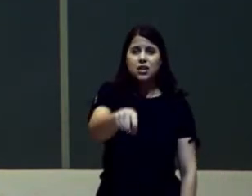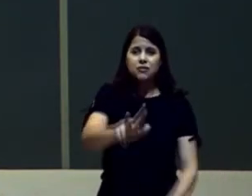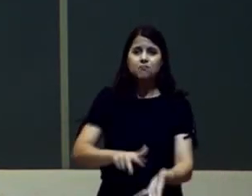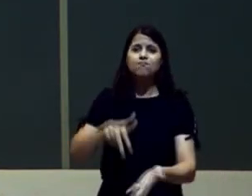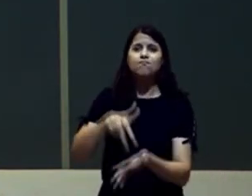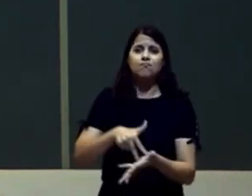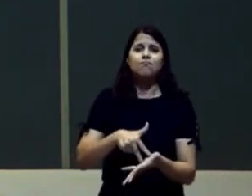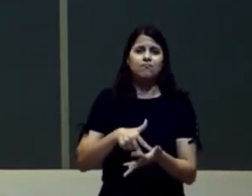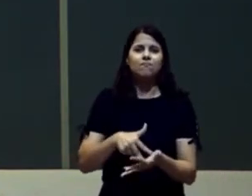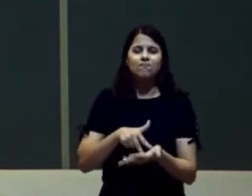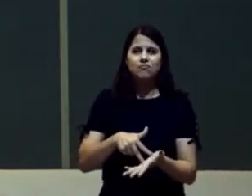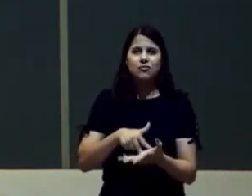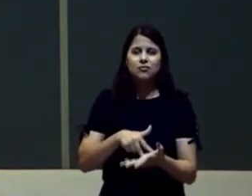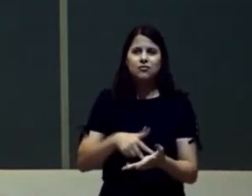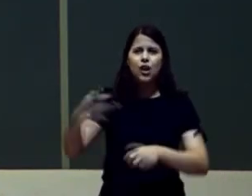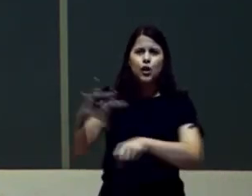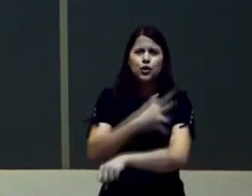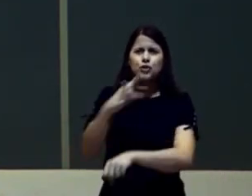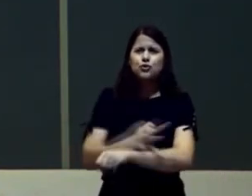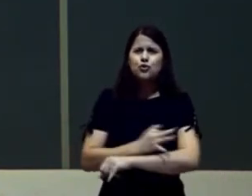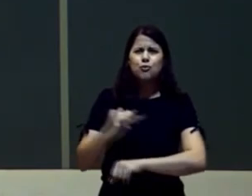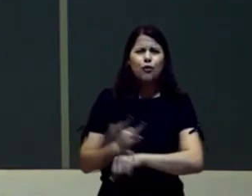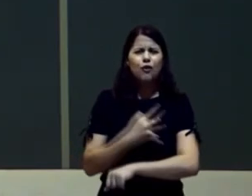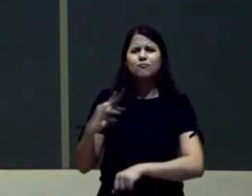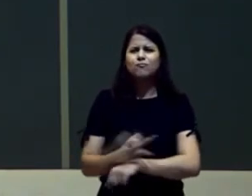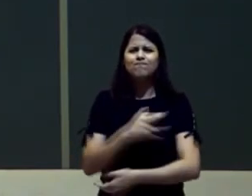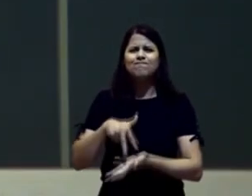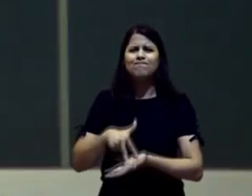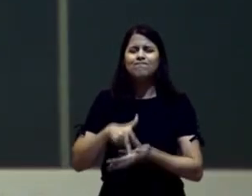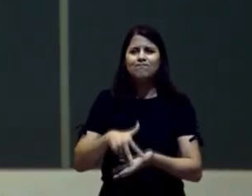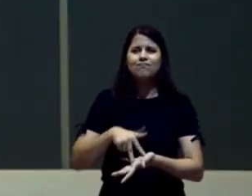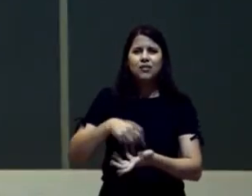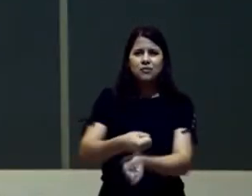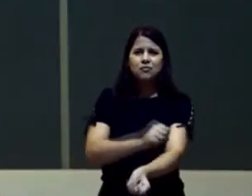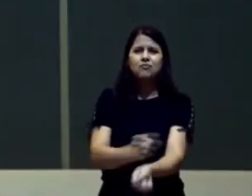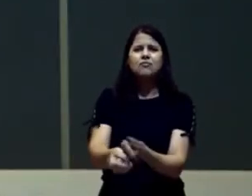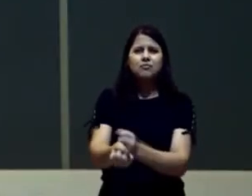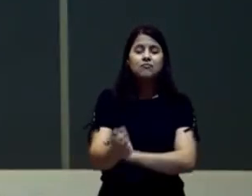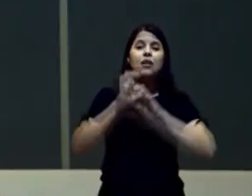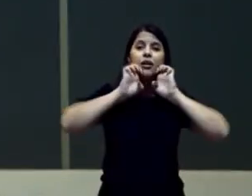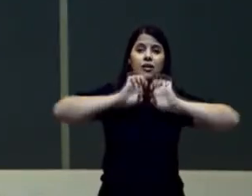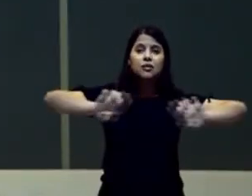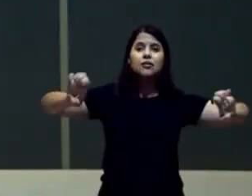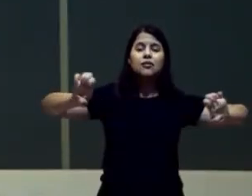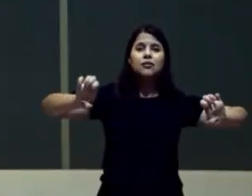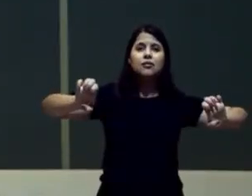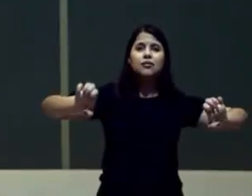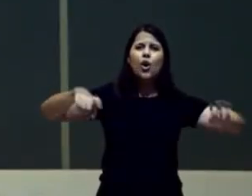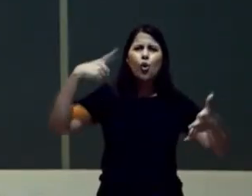coisas, suporte as aflições, faça o trabalho de um evangelista,